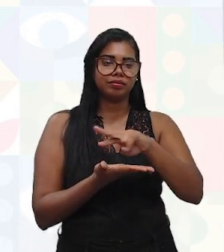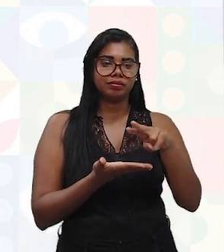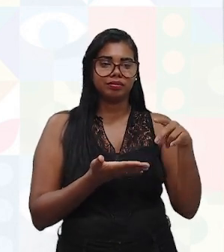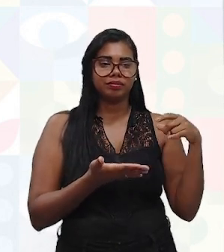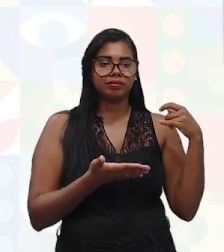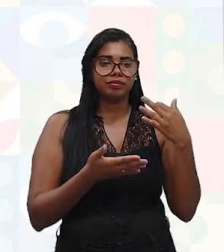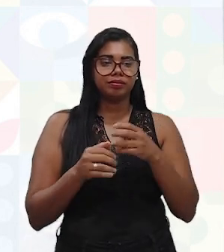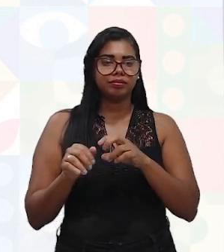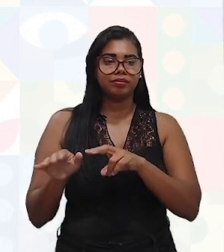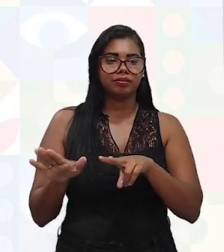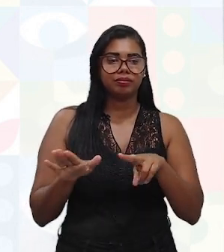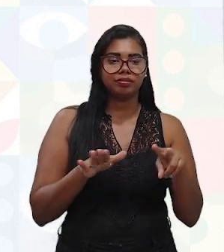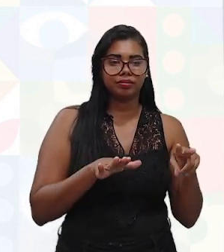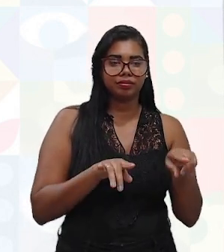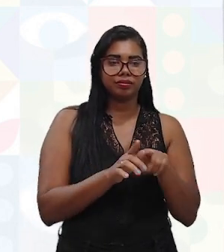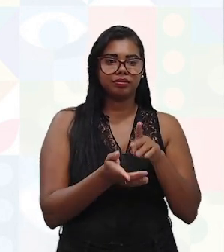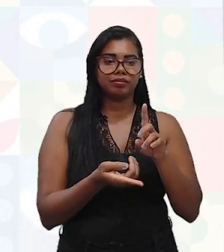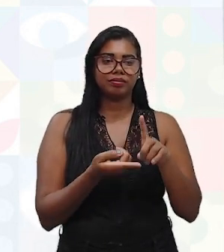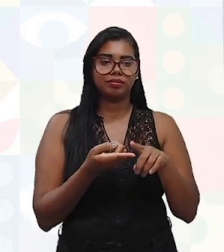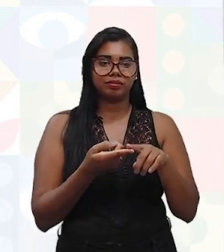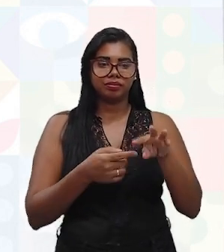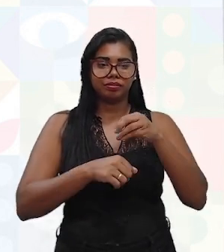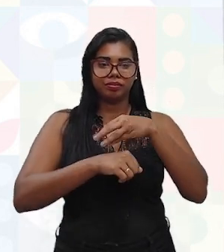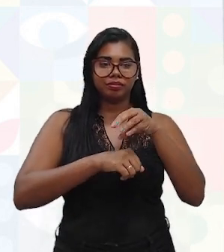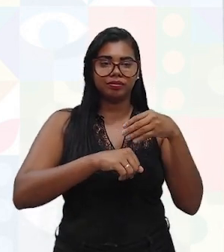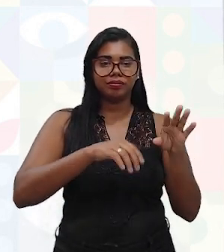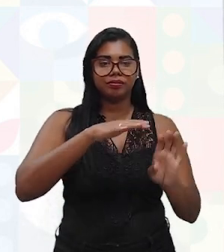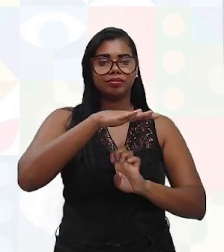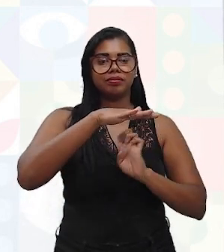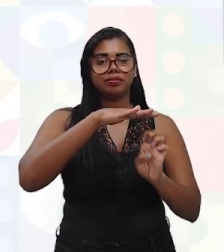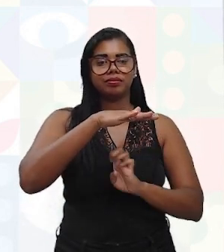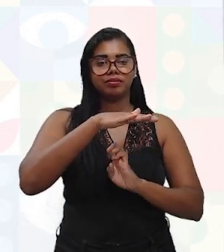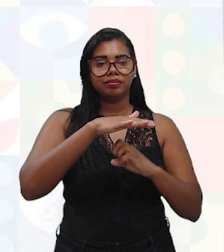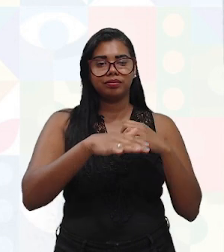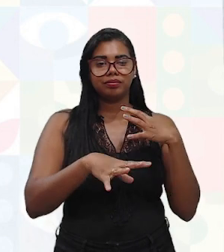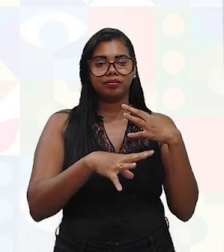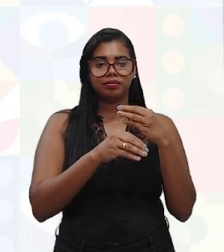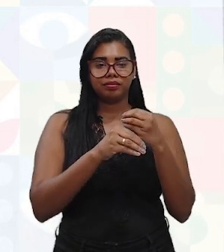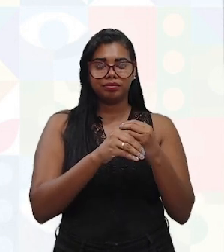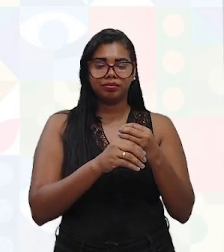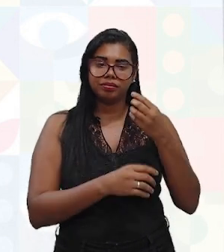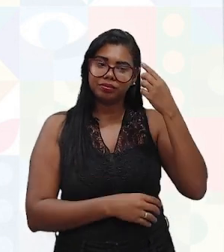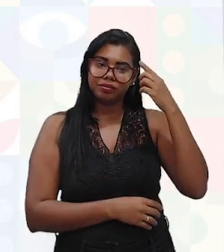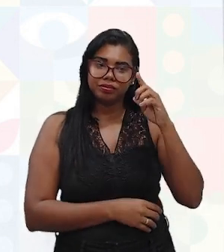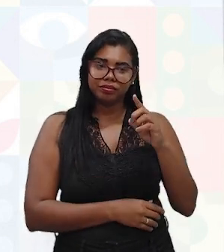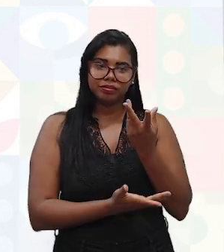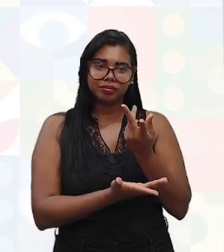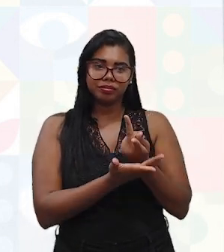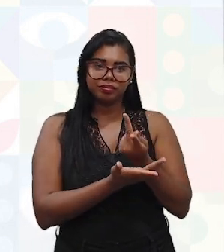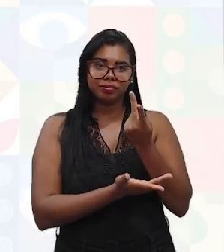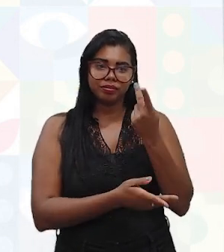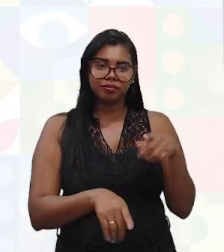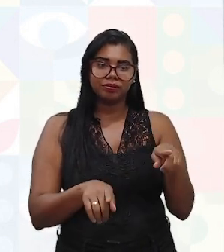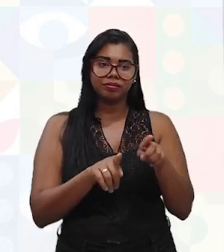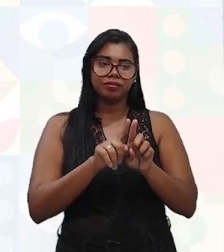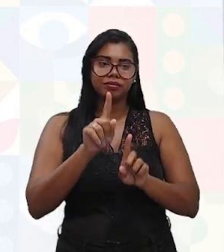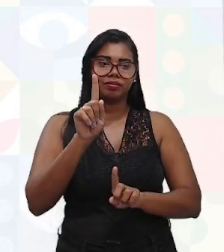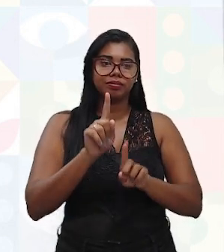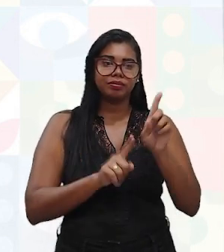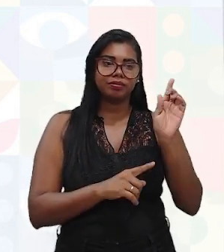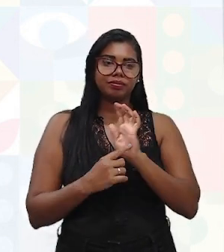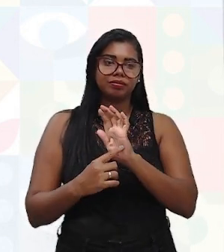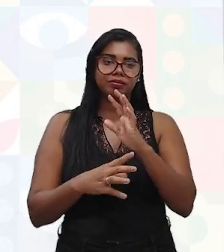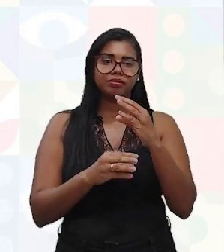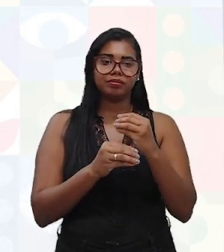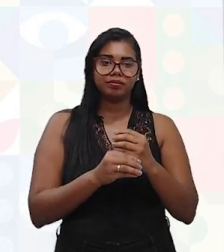semana, as entregas dos fornecedores tendem a ser concentradas em um único dia, resultando em picos acentuados no